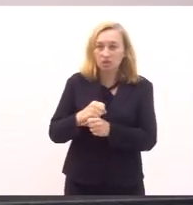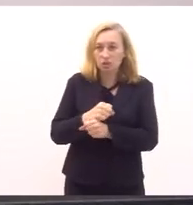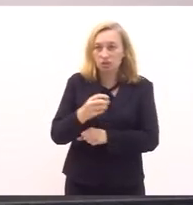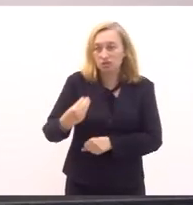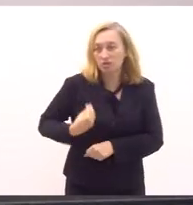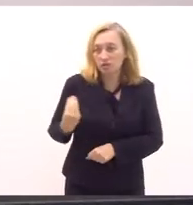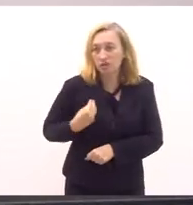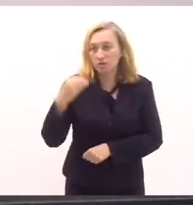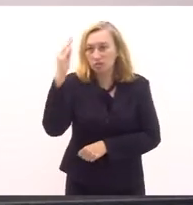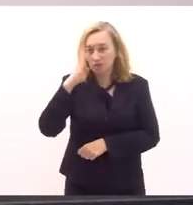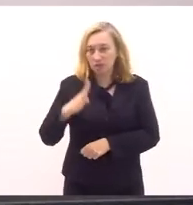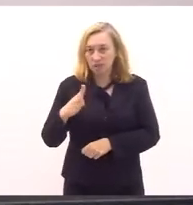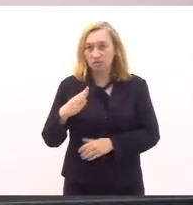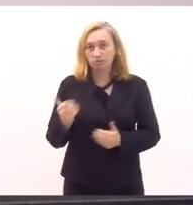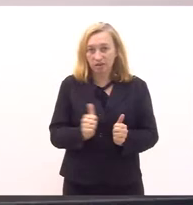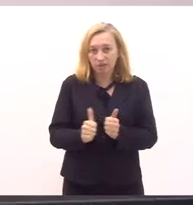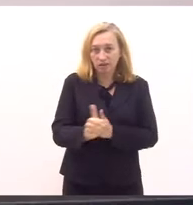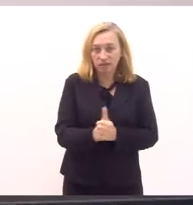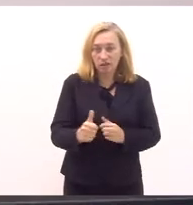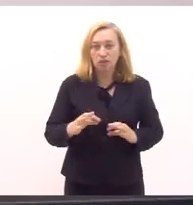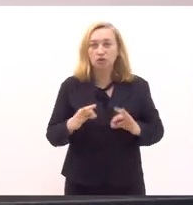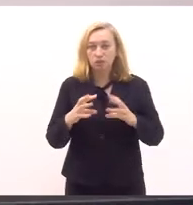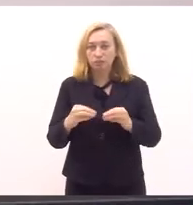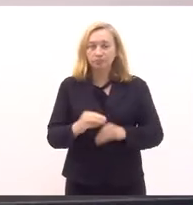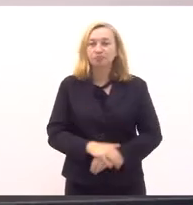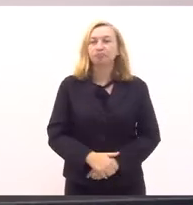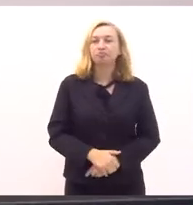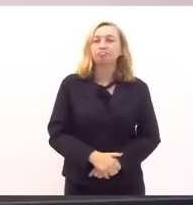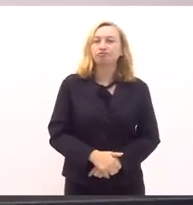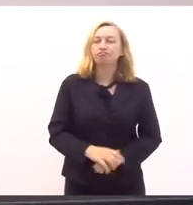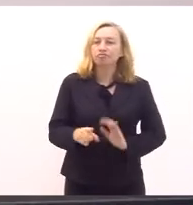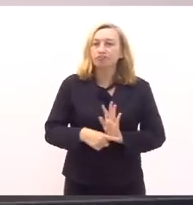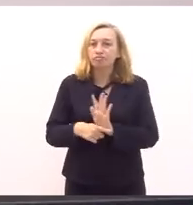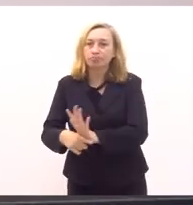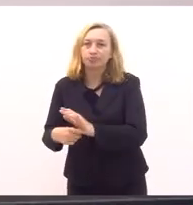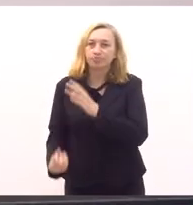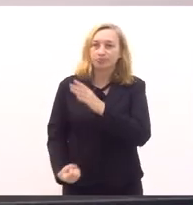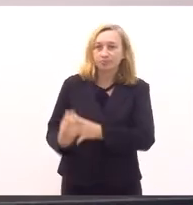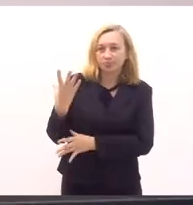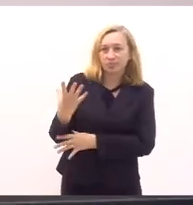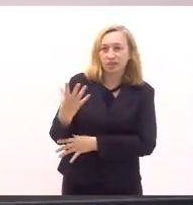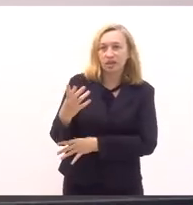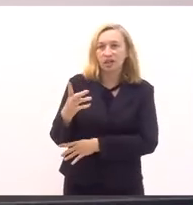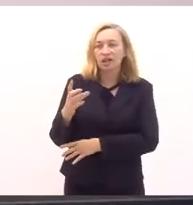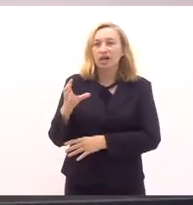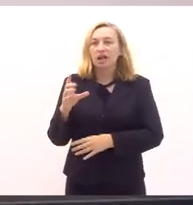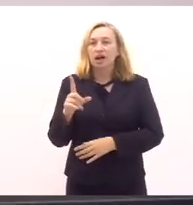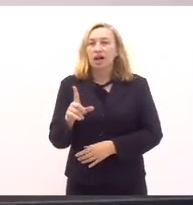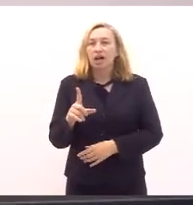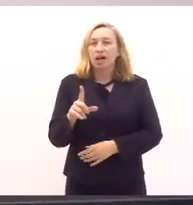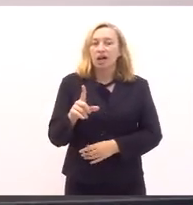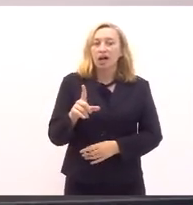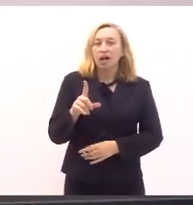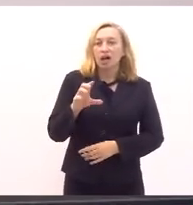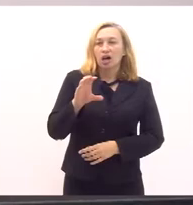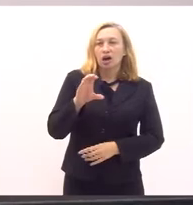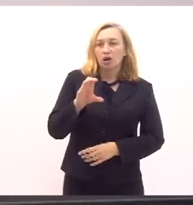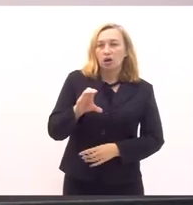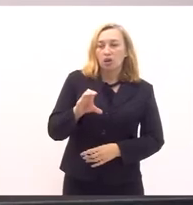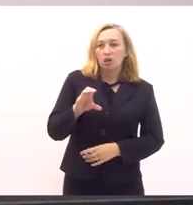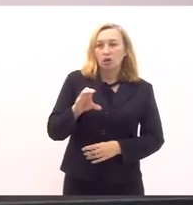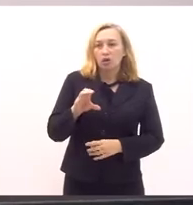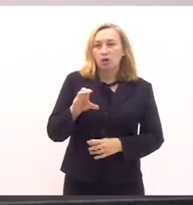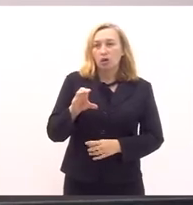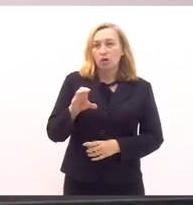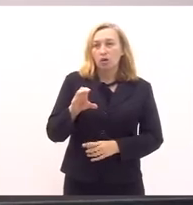foi uma mulher à frente do seu tempo. Ela ajudou a fundar a Cruz Vermelha no Rio de Janeiro. Tem um trabalho